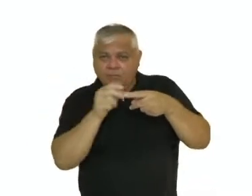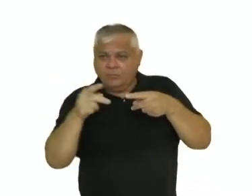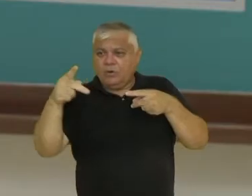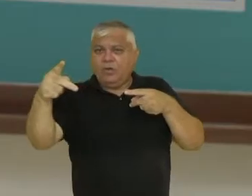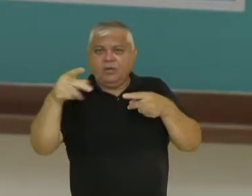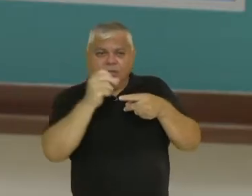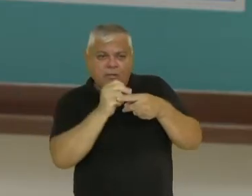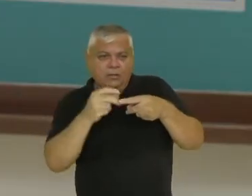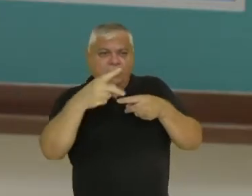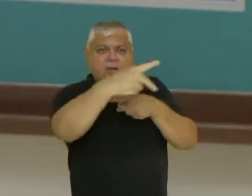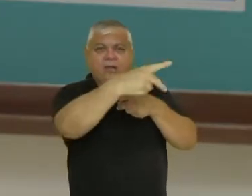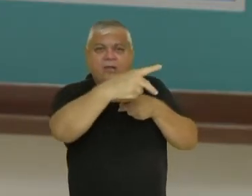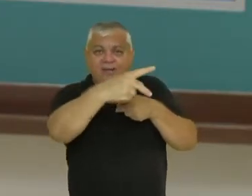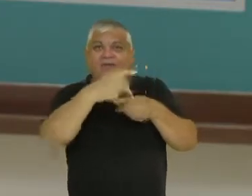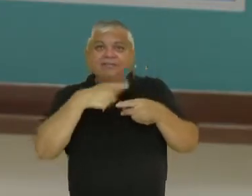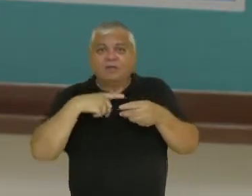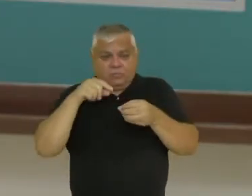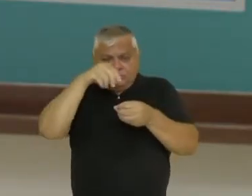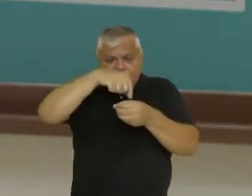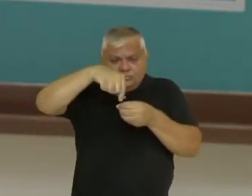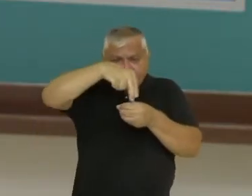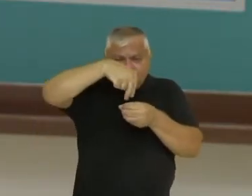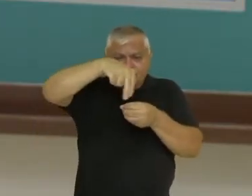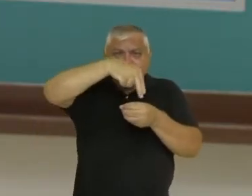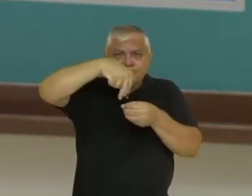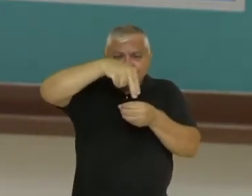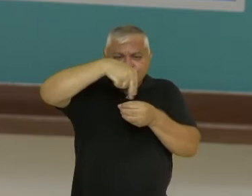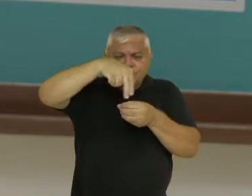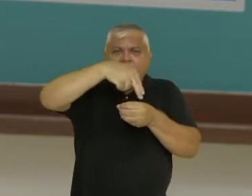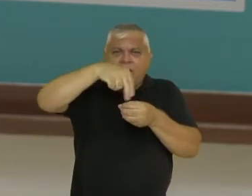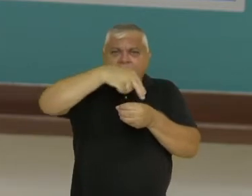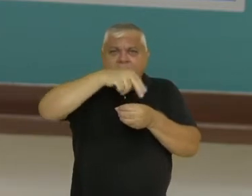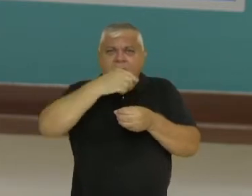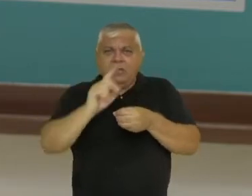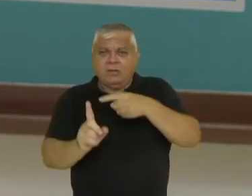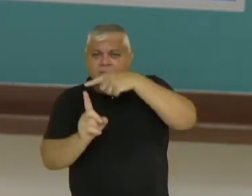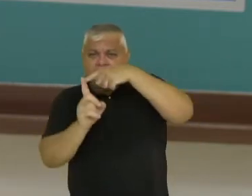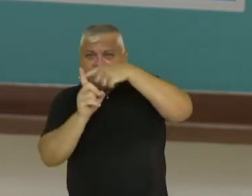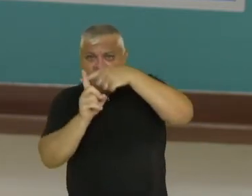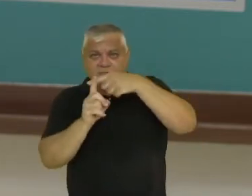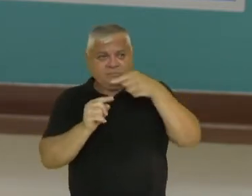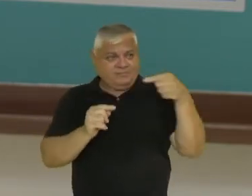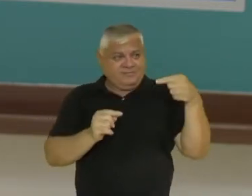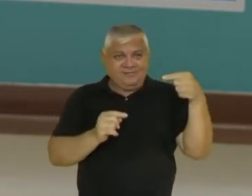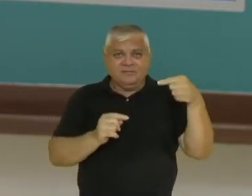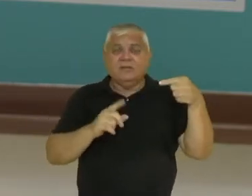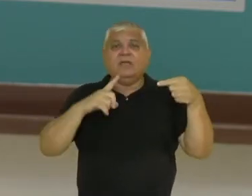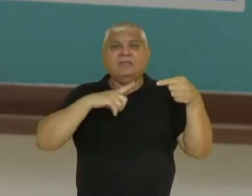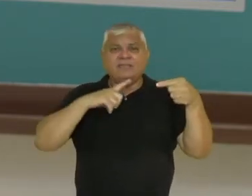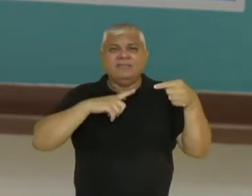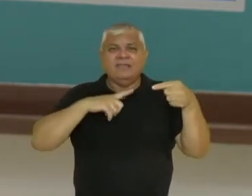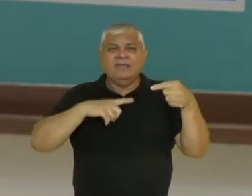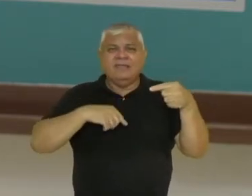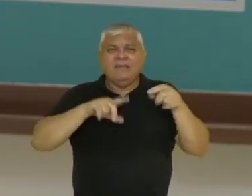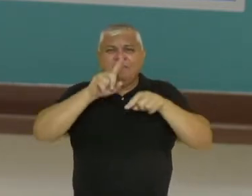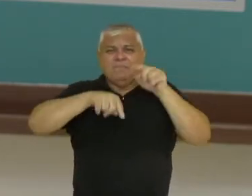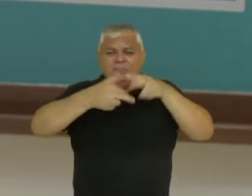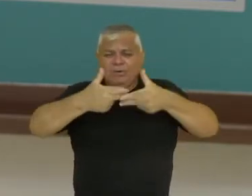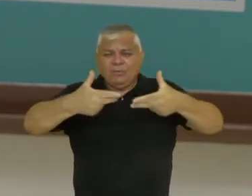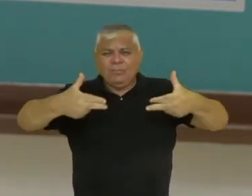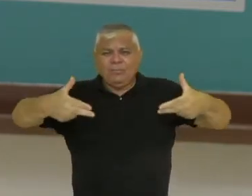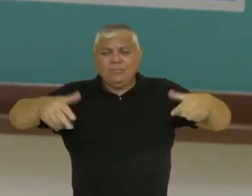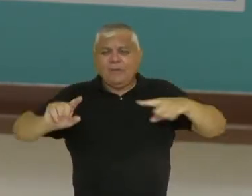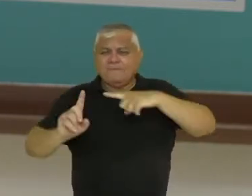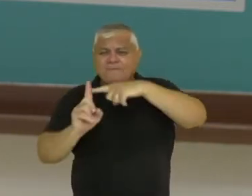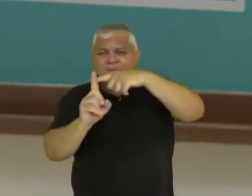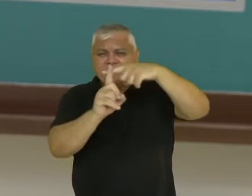Então, além de ter o fato, né, dos opostos se atrair elétrons e prótons, a gente tem um monte de próton, tudo